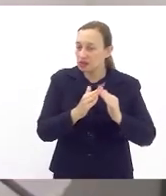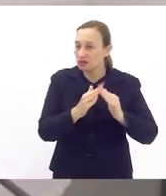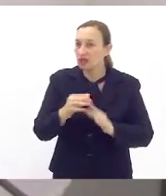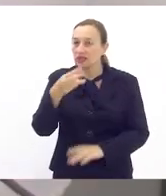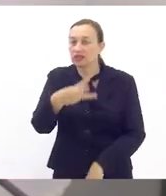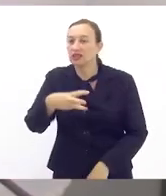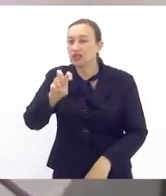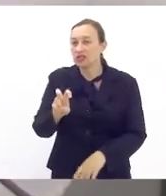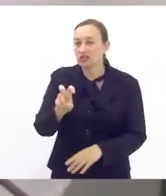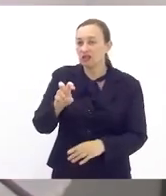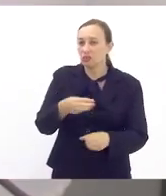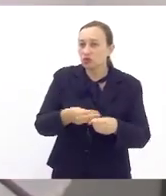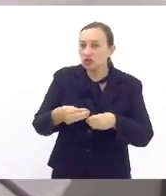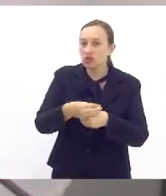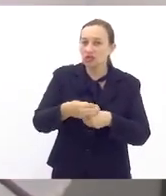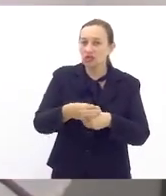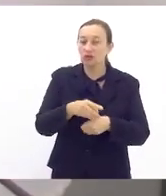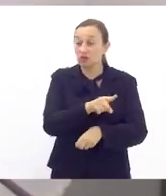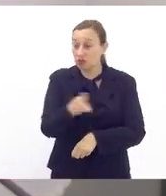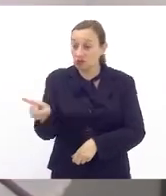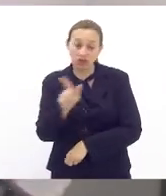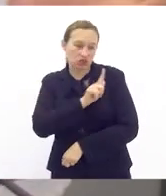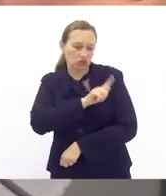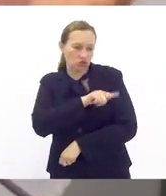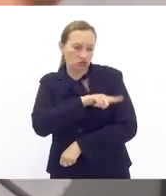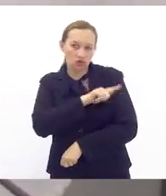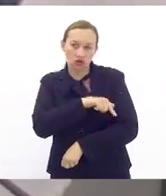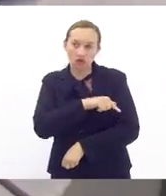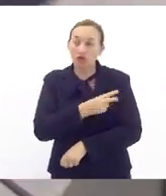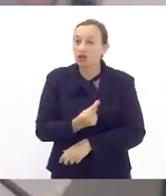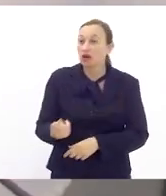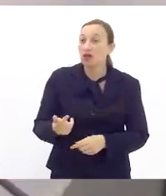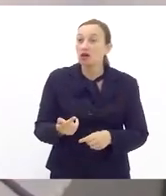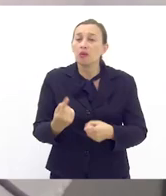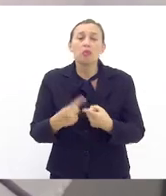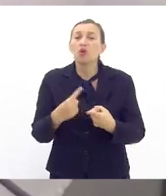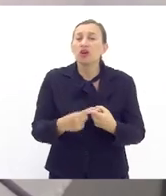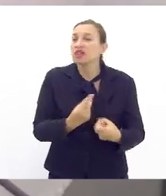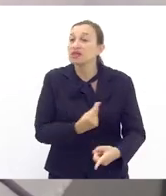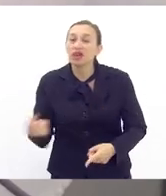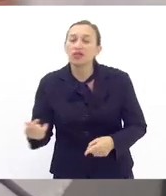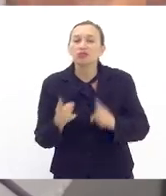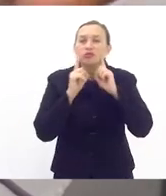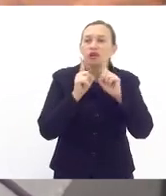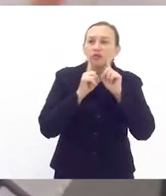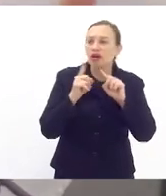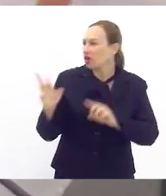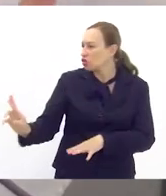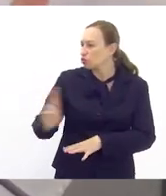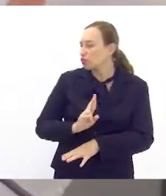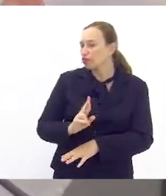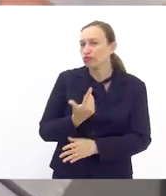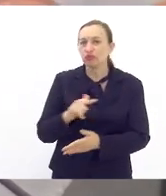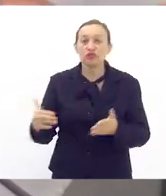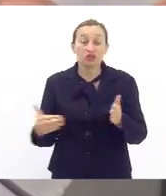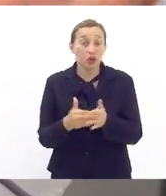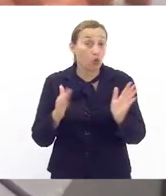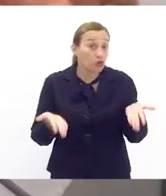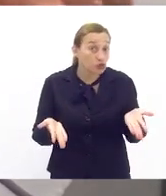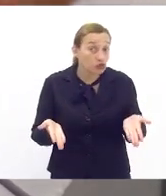35 municípios que vocês fazem gestão e saiu Mas por que que saiu de Maricá eu não tive essa resposta até hoje